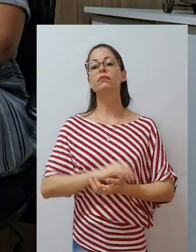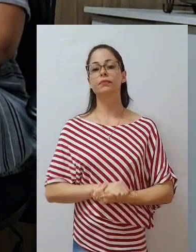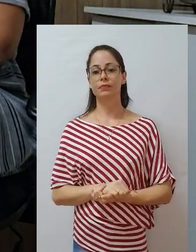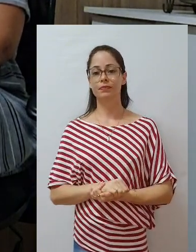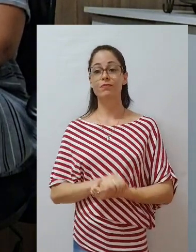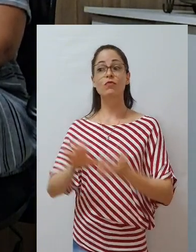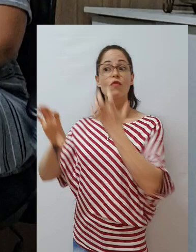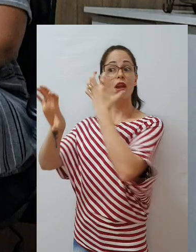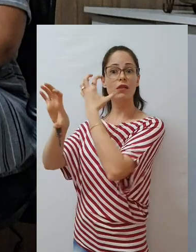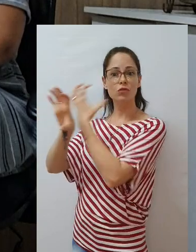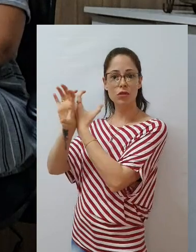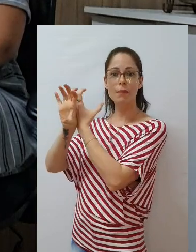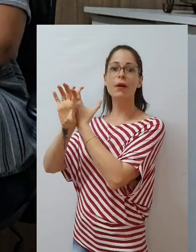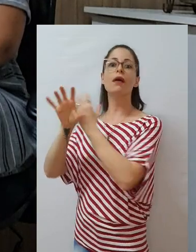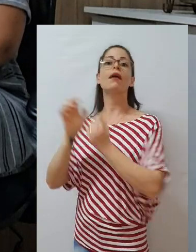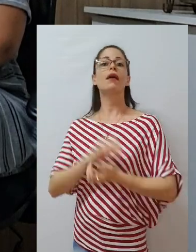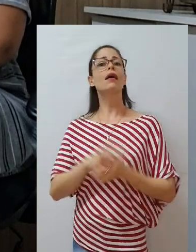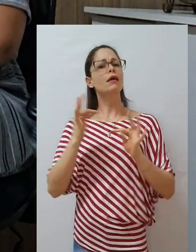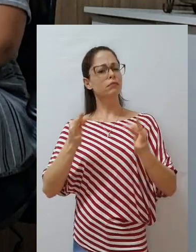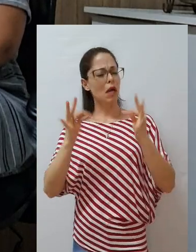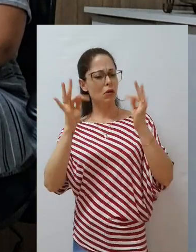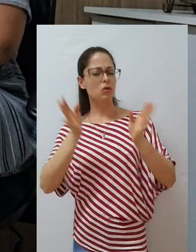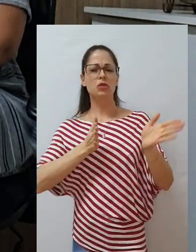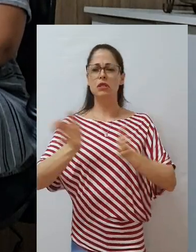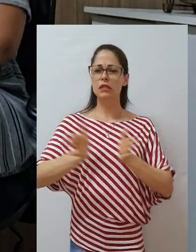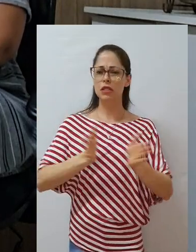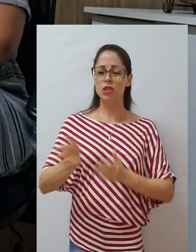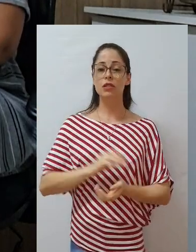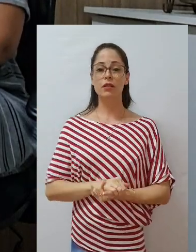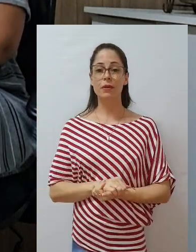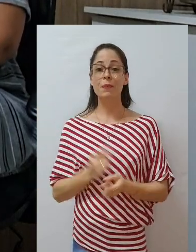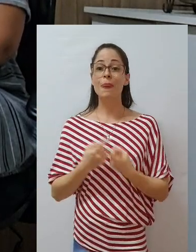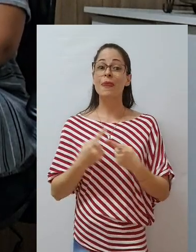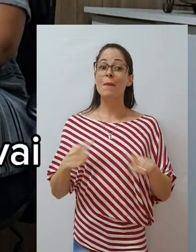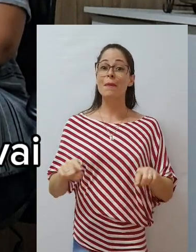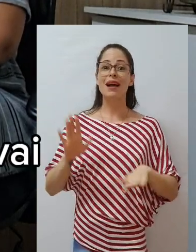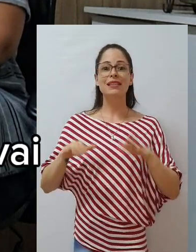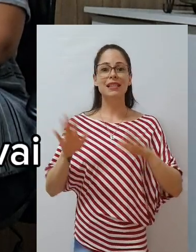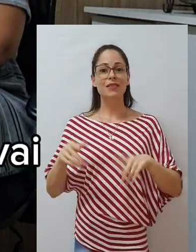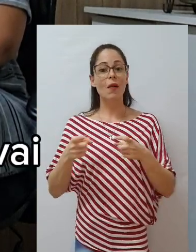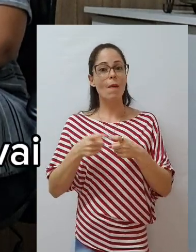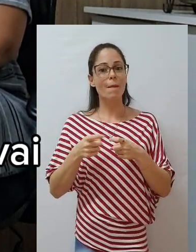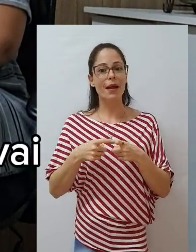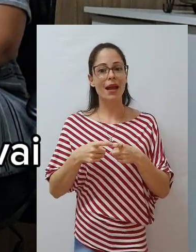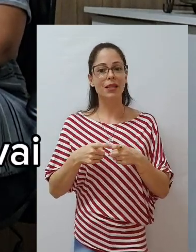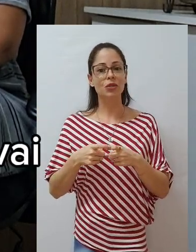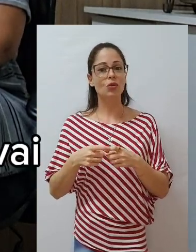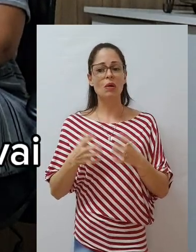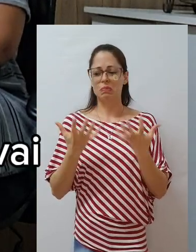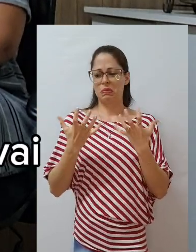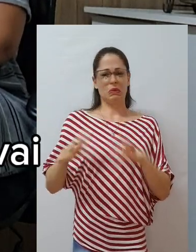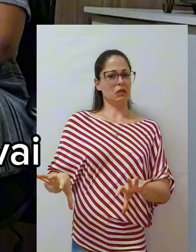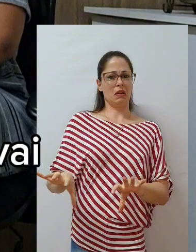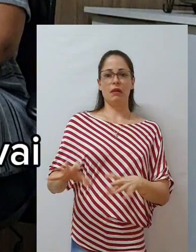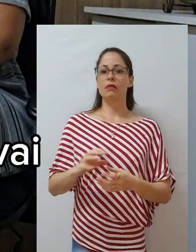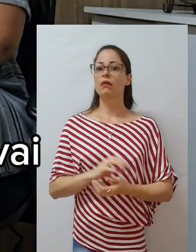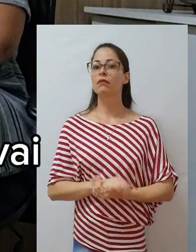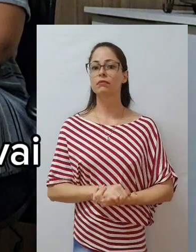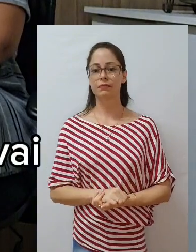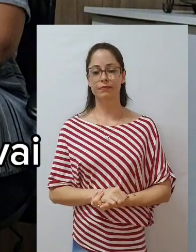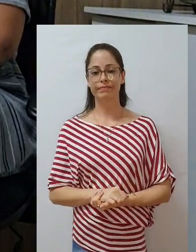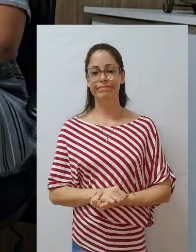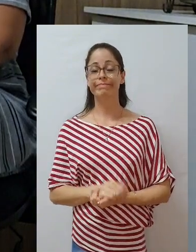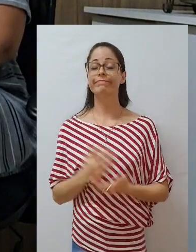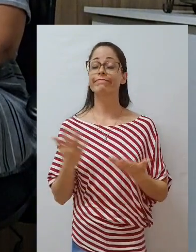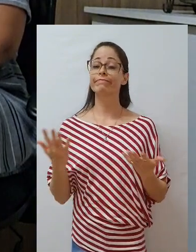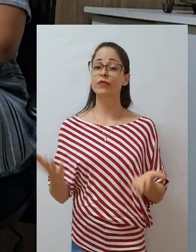que nem todo profissional aceita. Aí eu te pergunto, como que o surdo vai ter um atendimento,